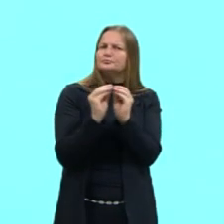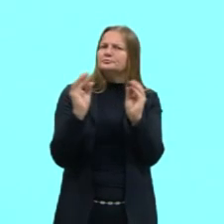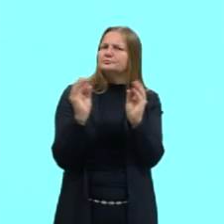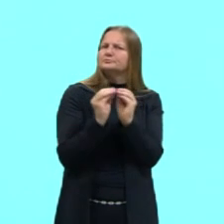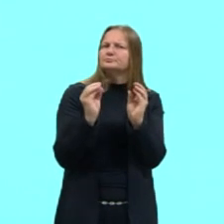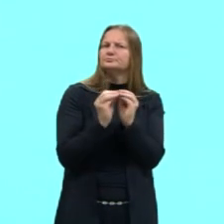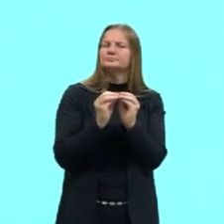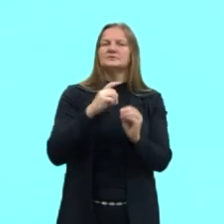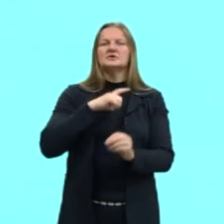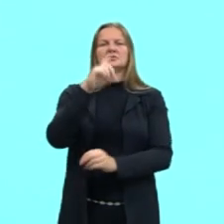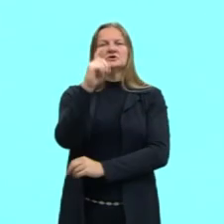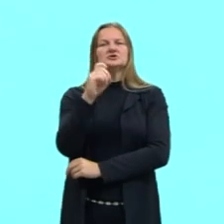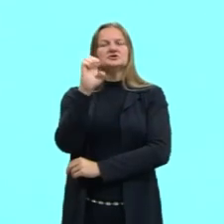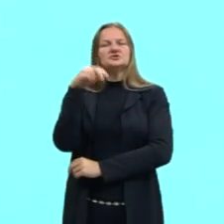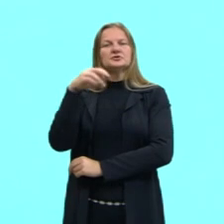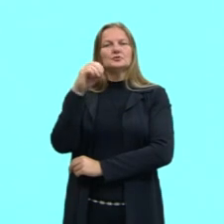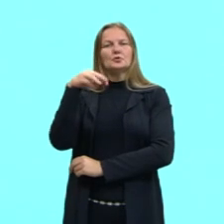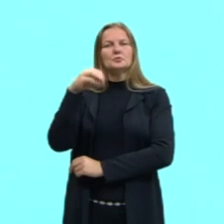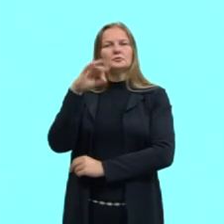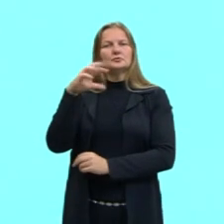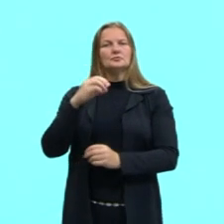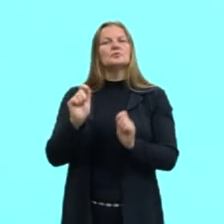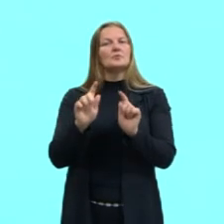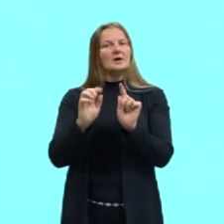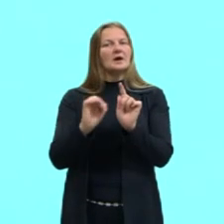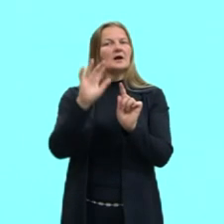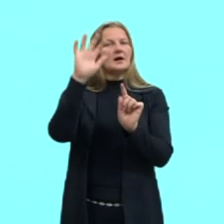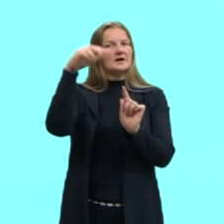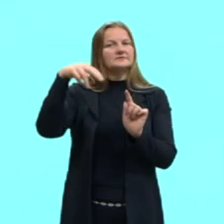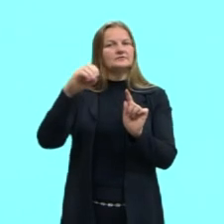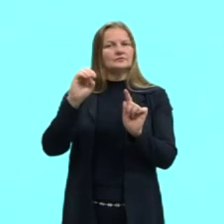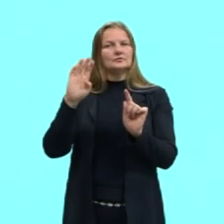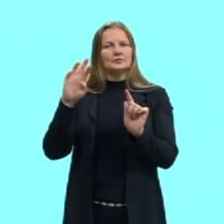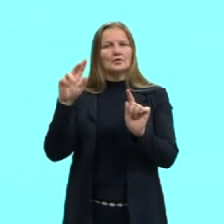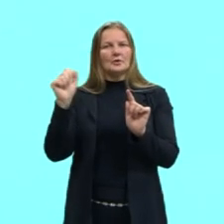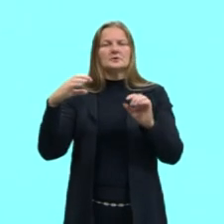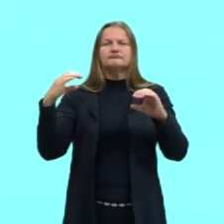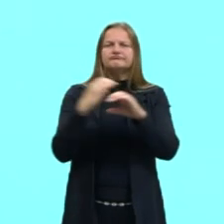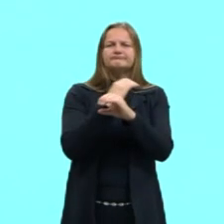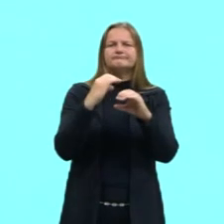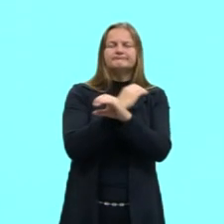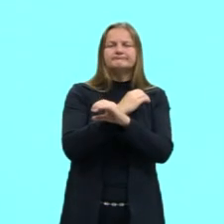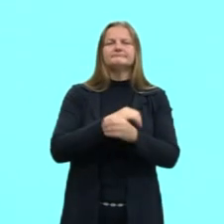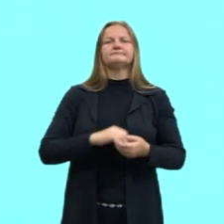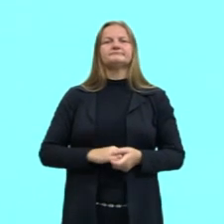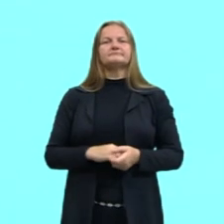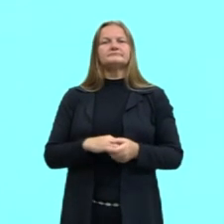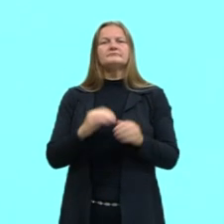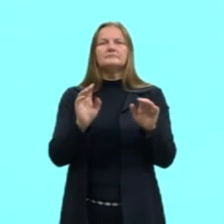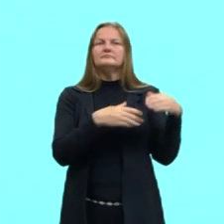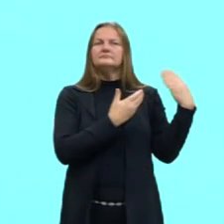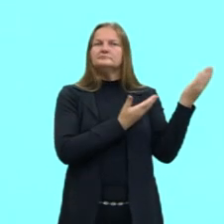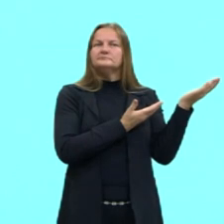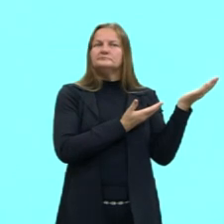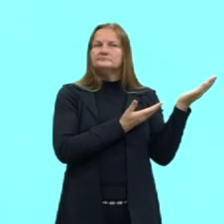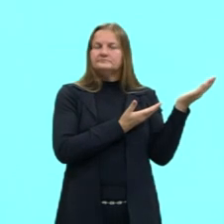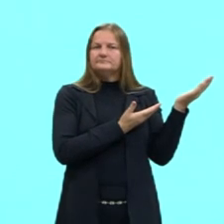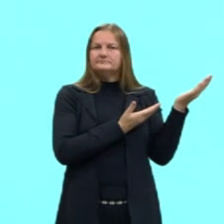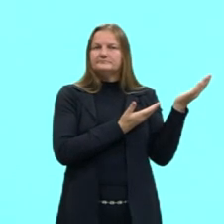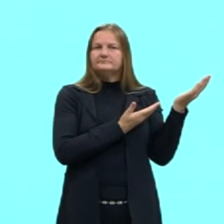o xenônio um gás nobre e aqui traz a sua configuração com o octeto completo Tais compostos